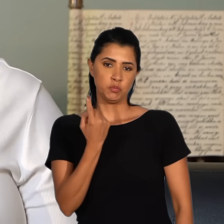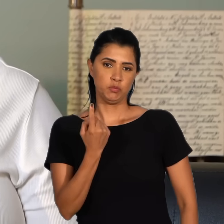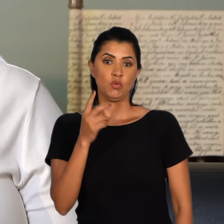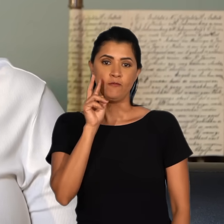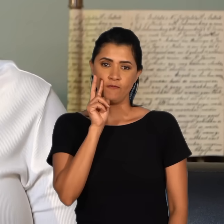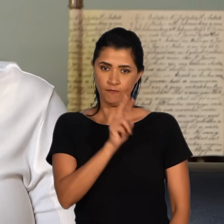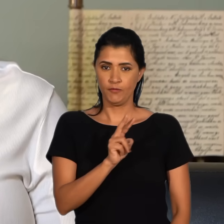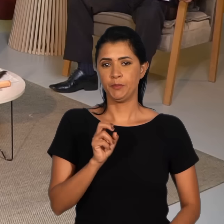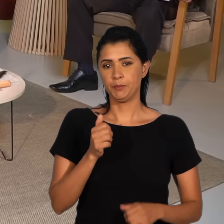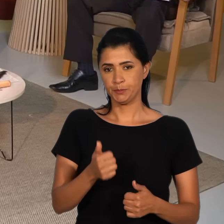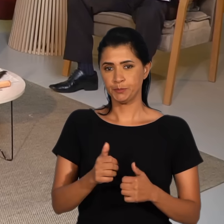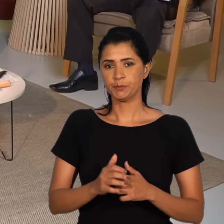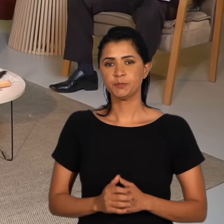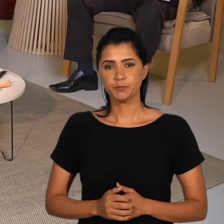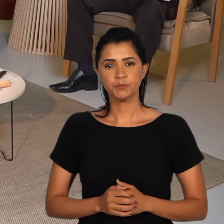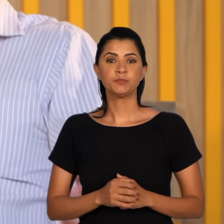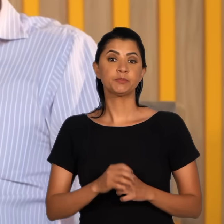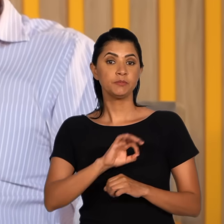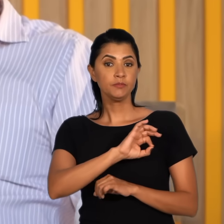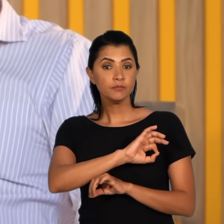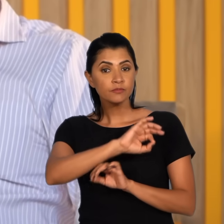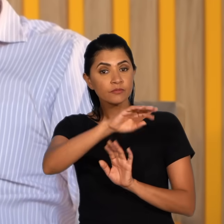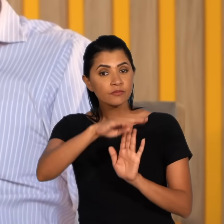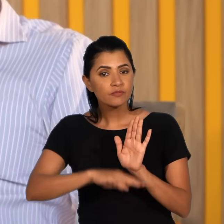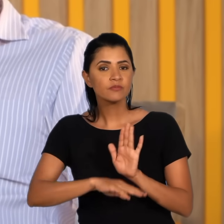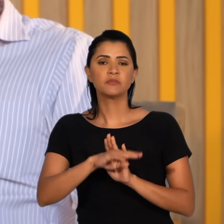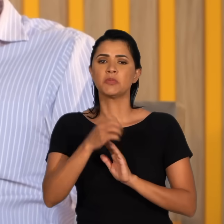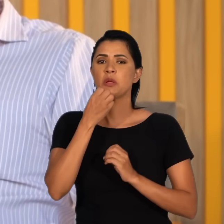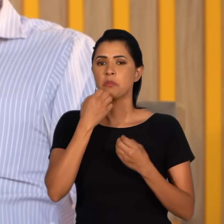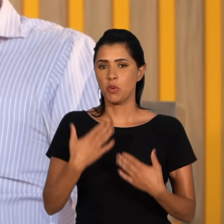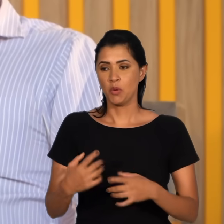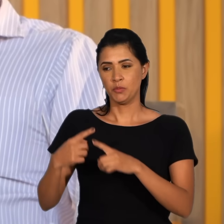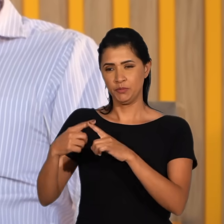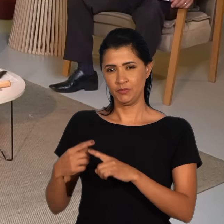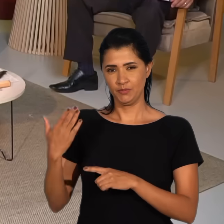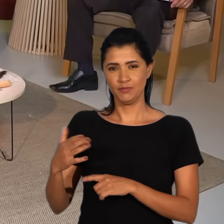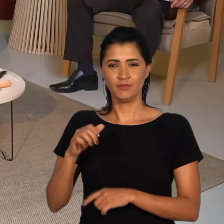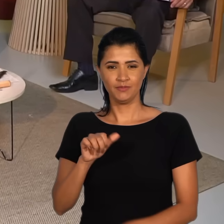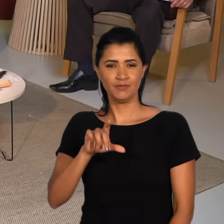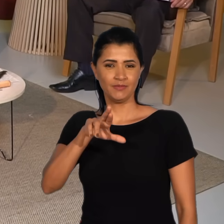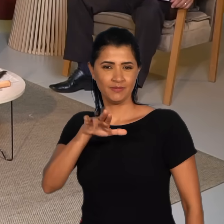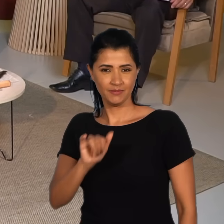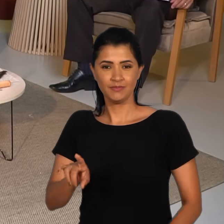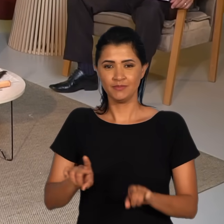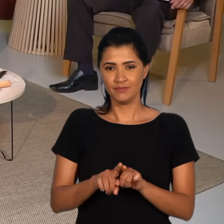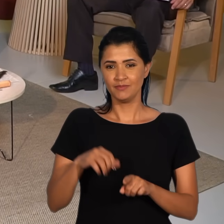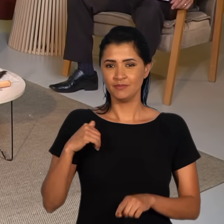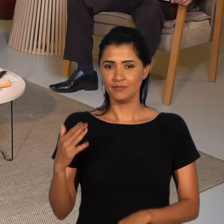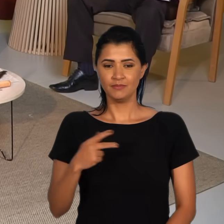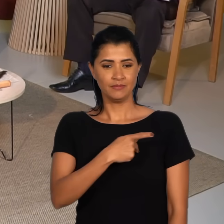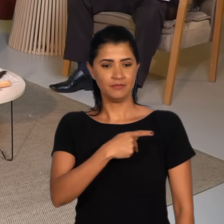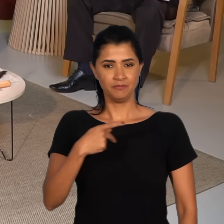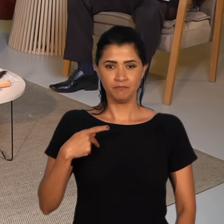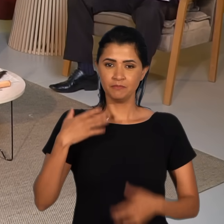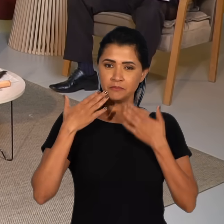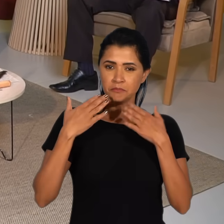um muito bom muito bom muitas programações maravilhosas aqui na nossa igreja concorrência isso e ao lado tá o pastor também que vai